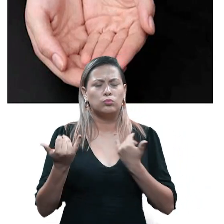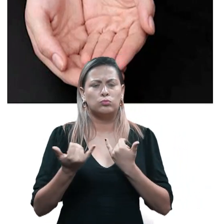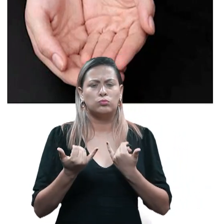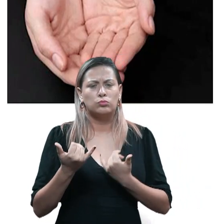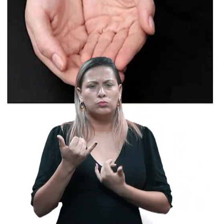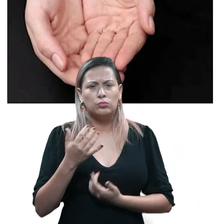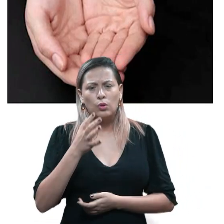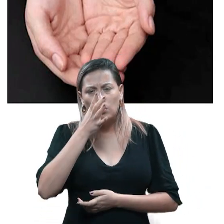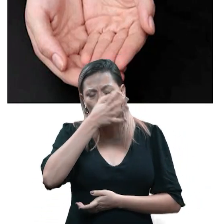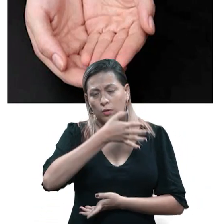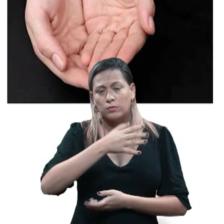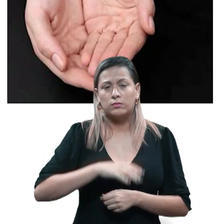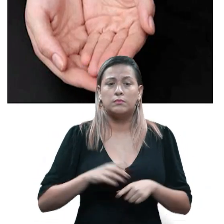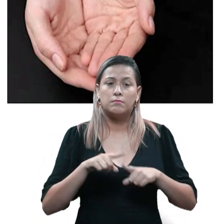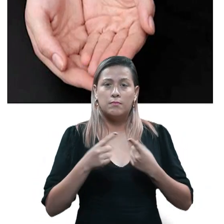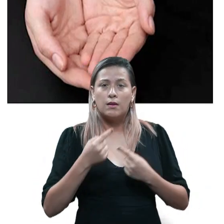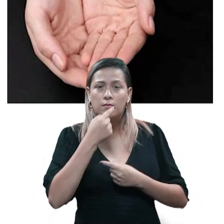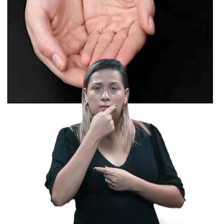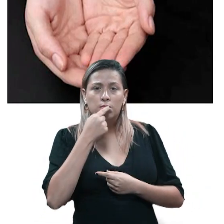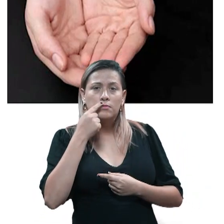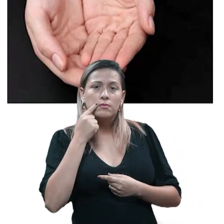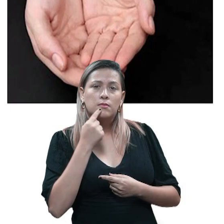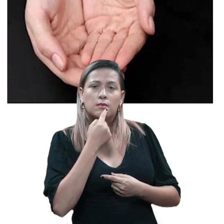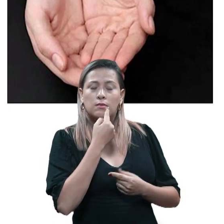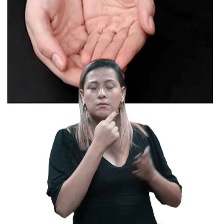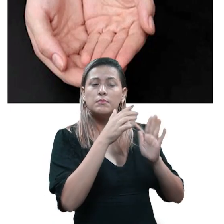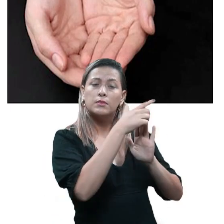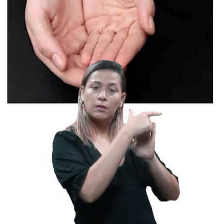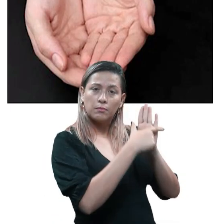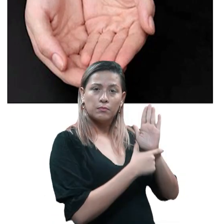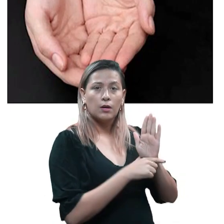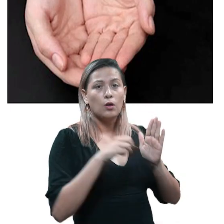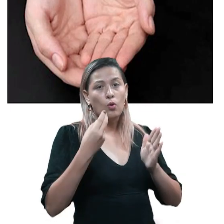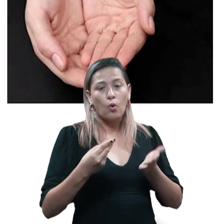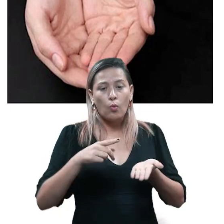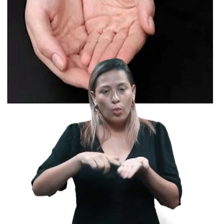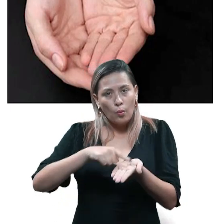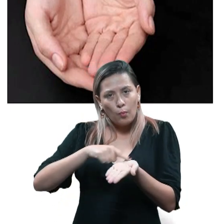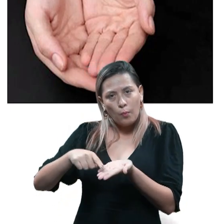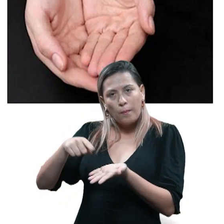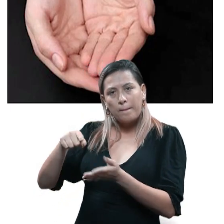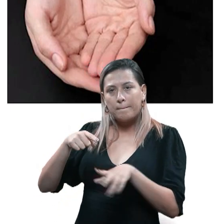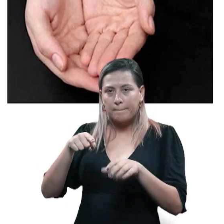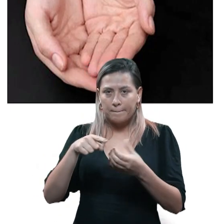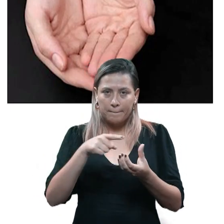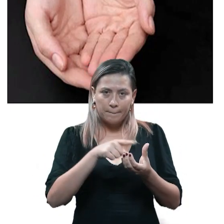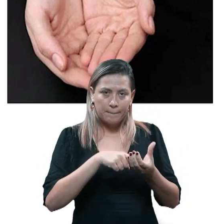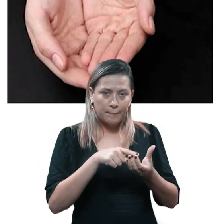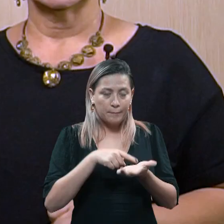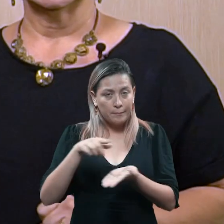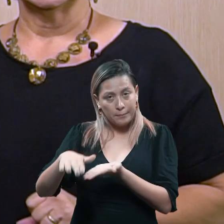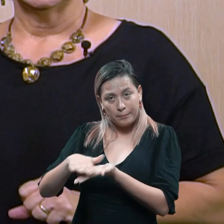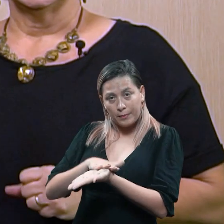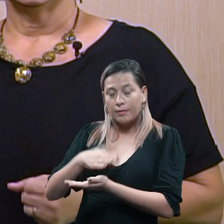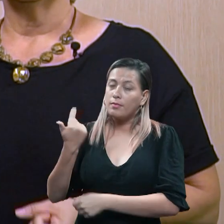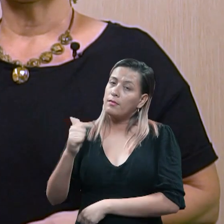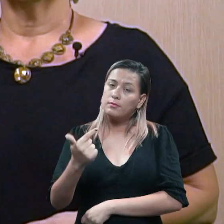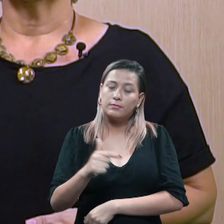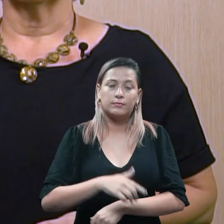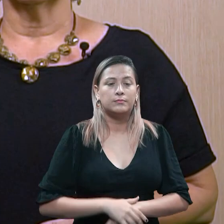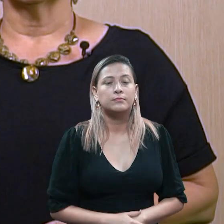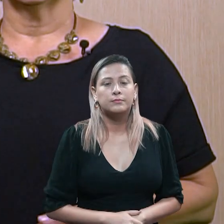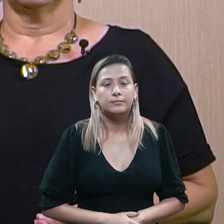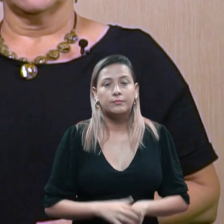nos lábios, na palma das mãos e na planta dos pés não temos pelos. Eles